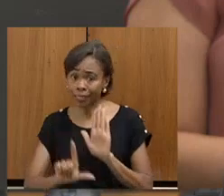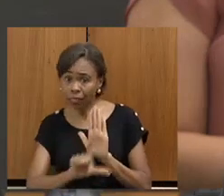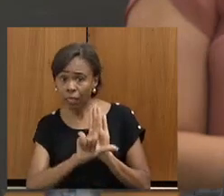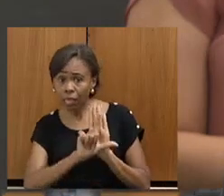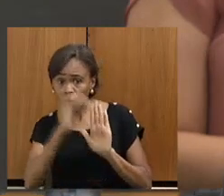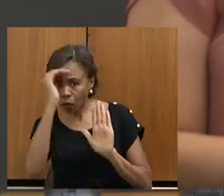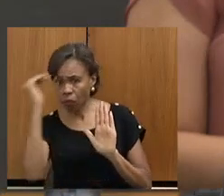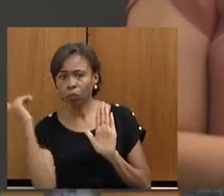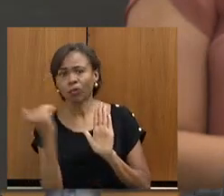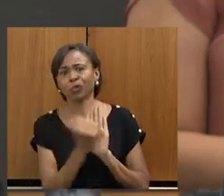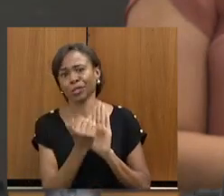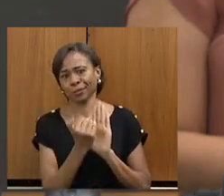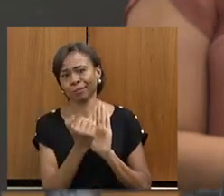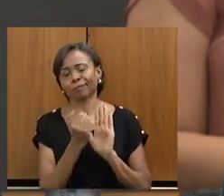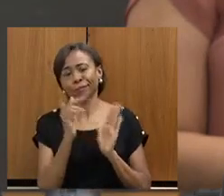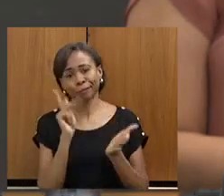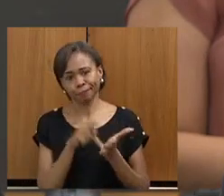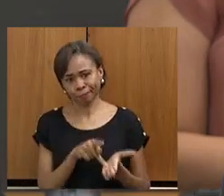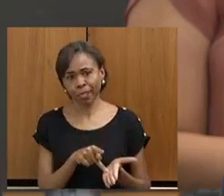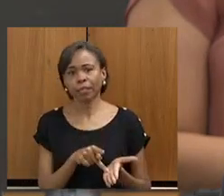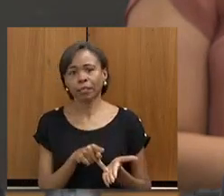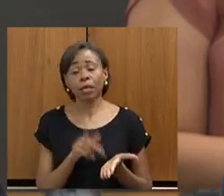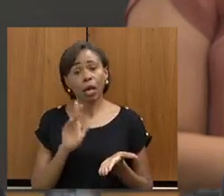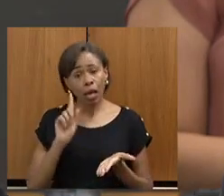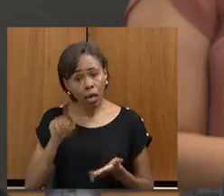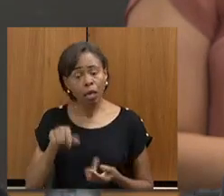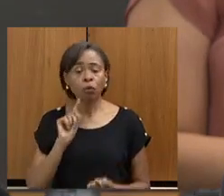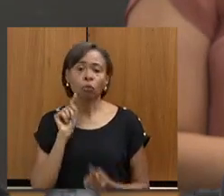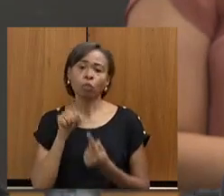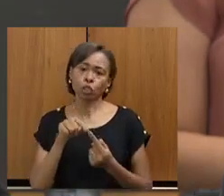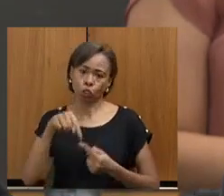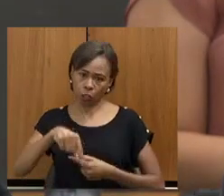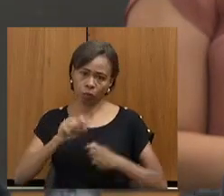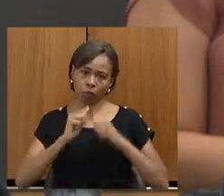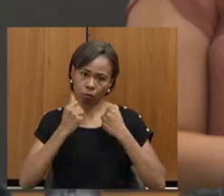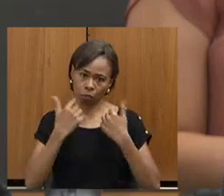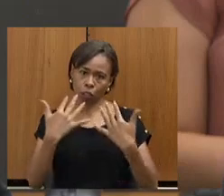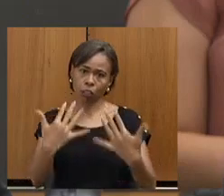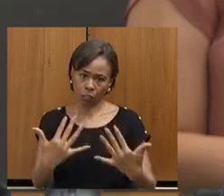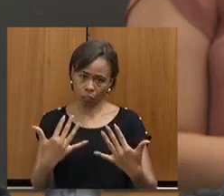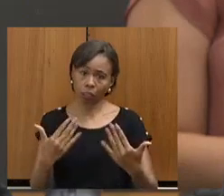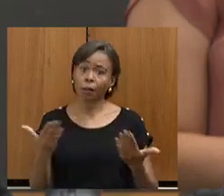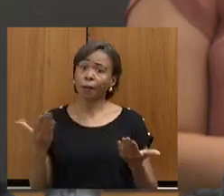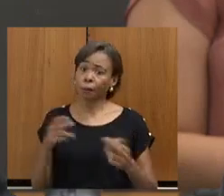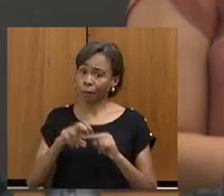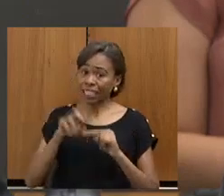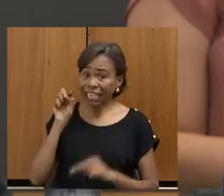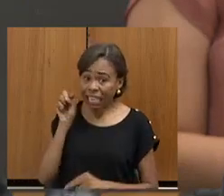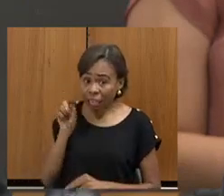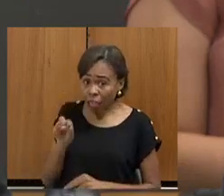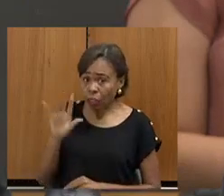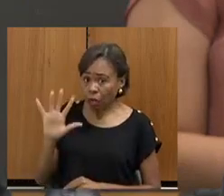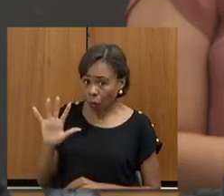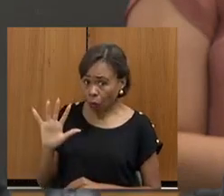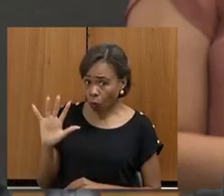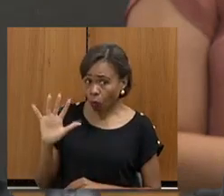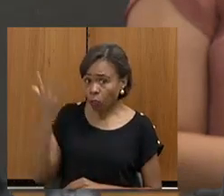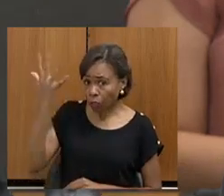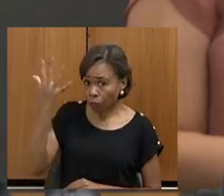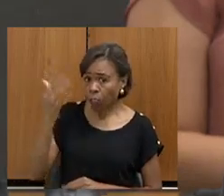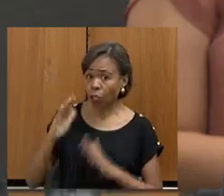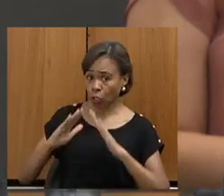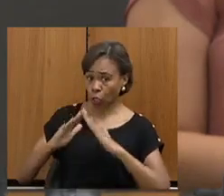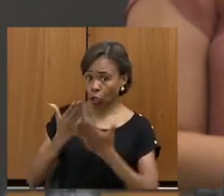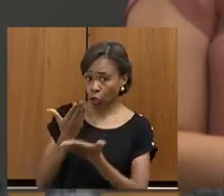cumprida ali na base. Então, esse é o propósito da audiência, pegando isoladamente esse fato no Colégio São Tomás, mas não